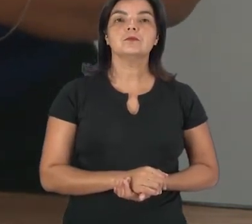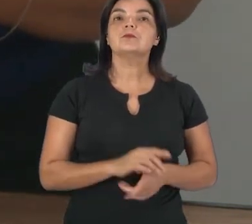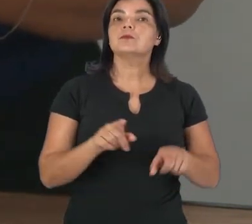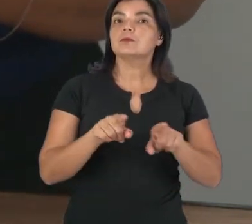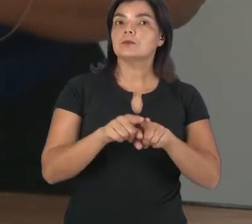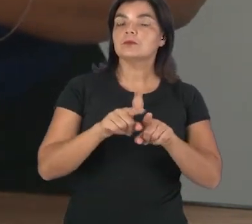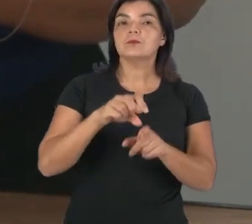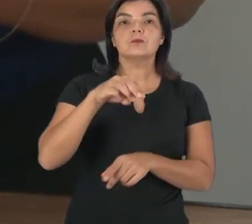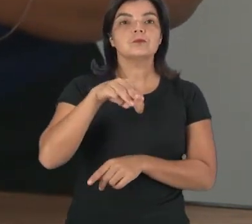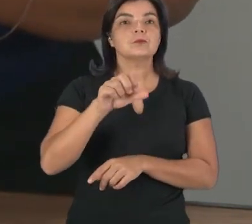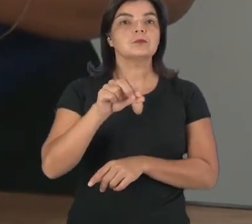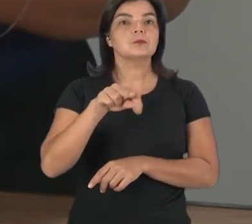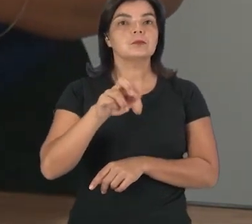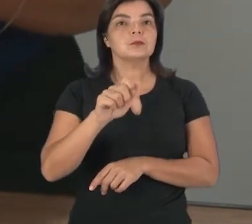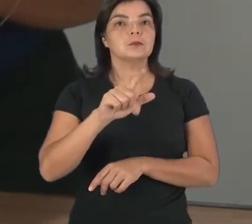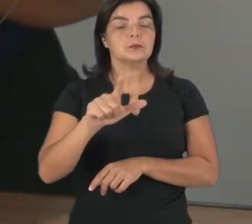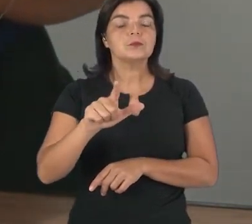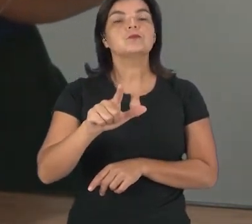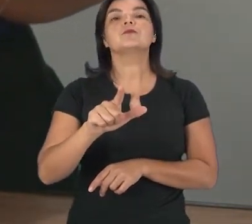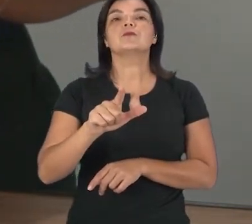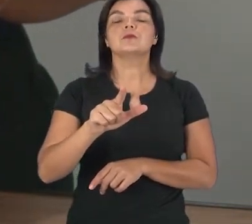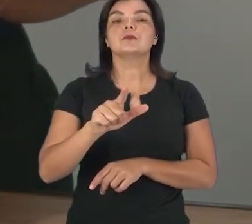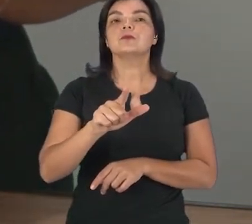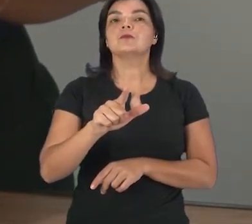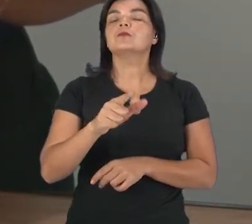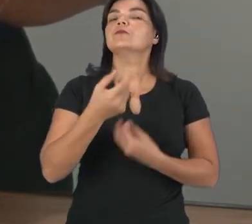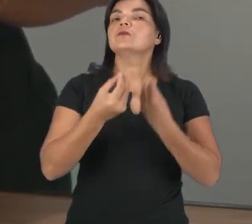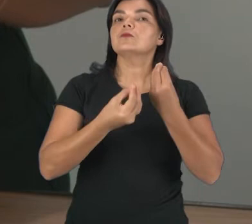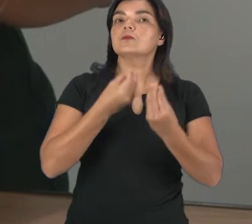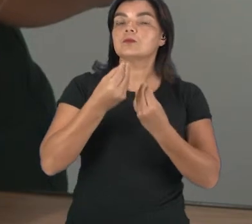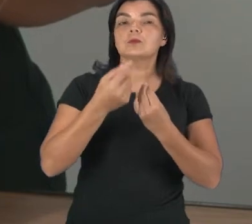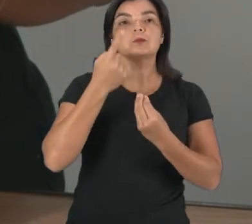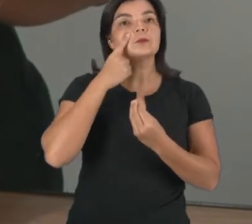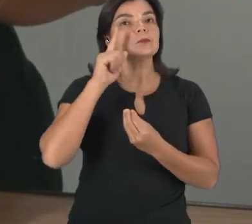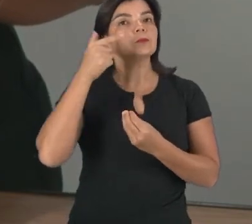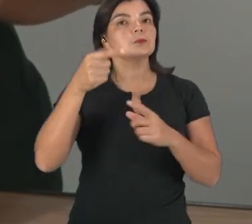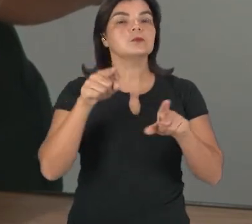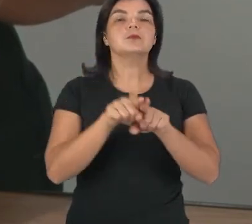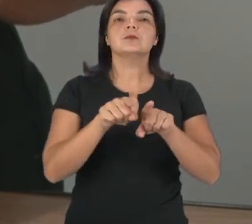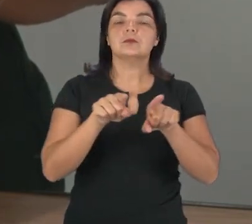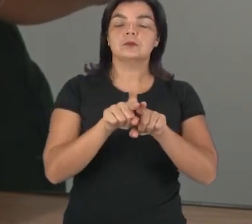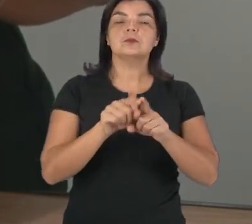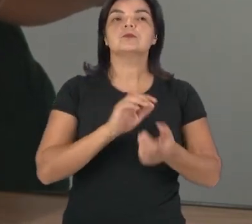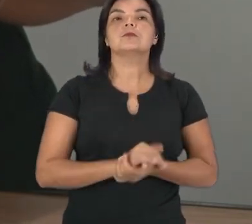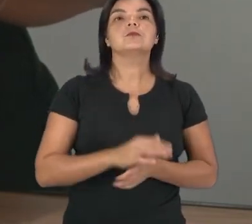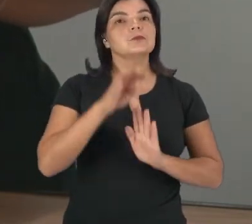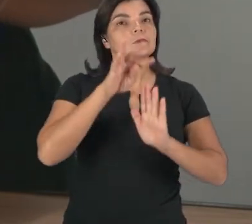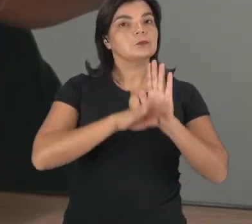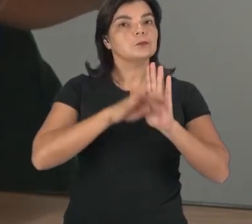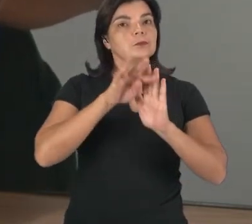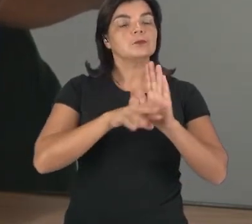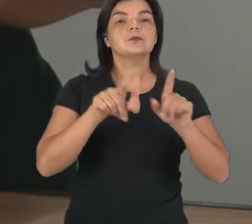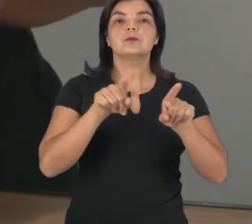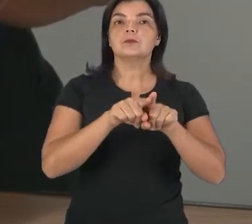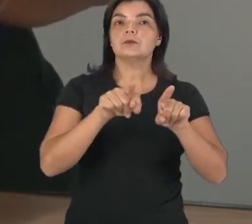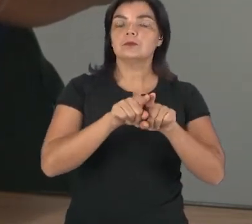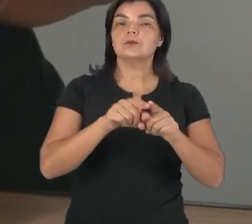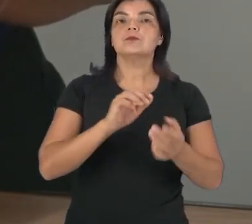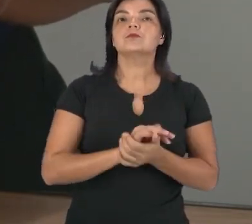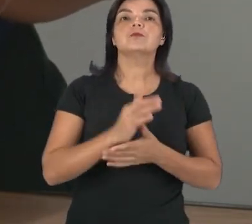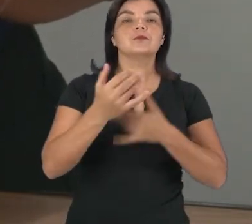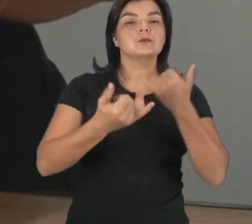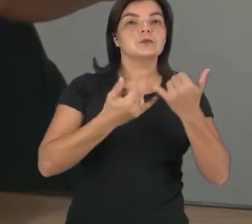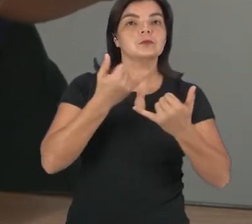esse aqui é manual de instruções, mas nós acabamos de ver um outro também, que também eram textos instrucionais, instruções de um